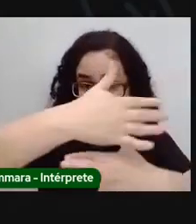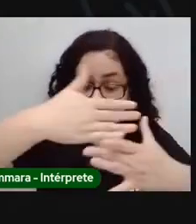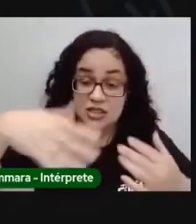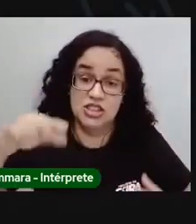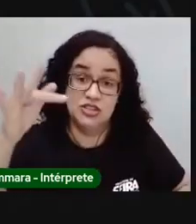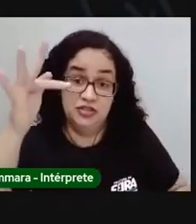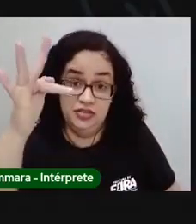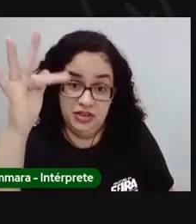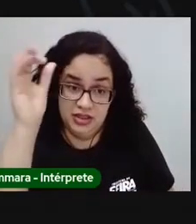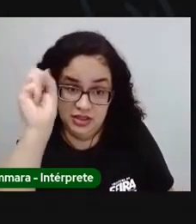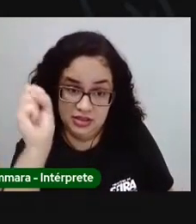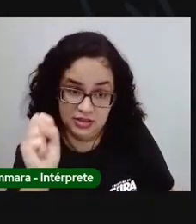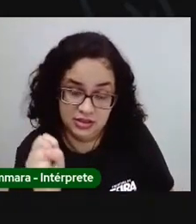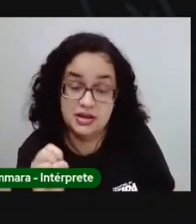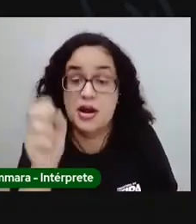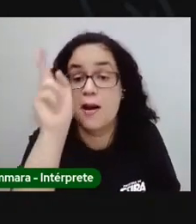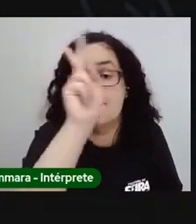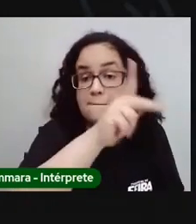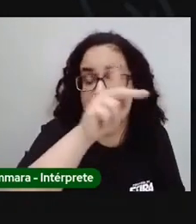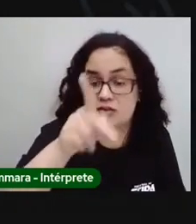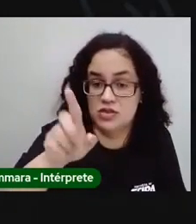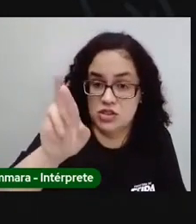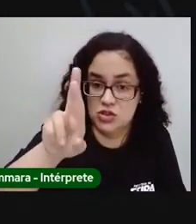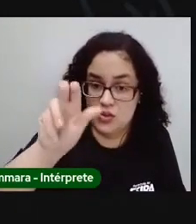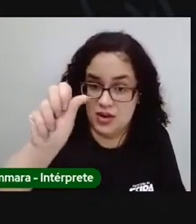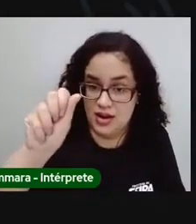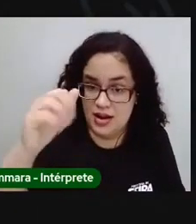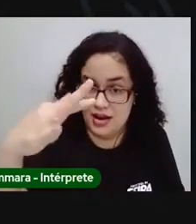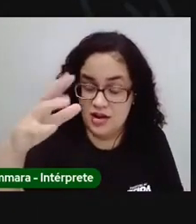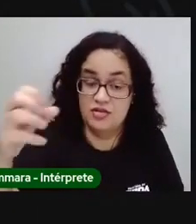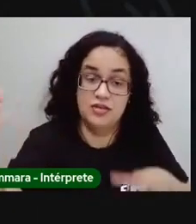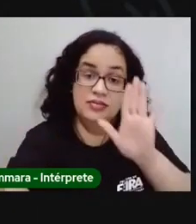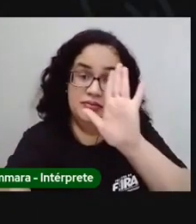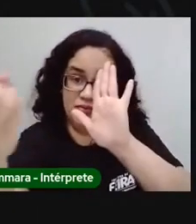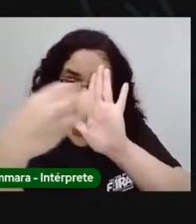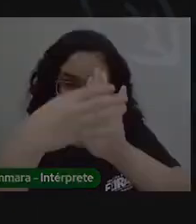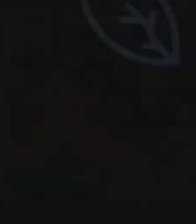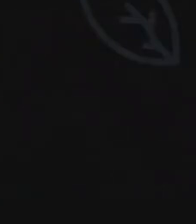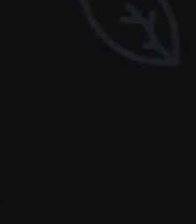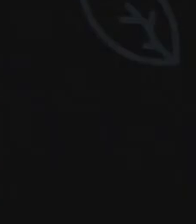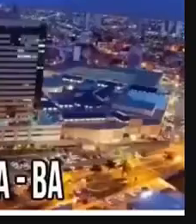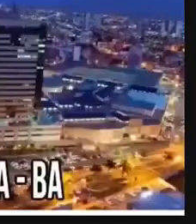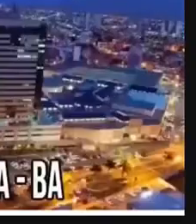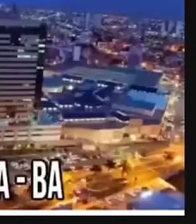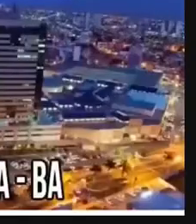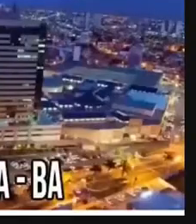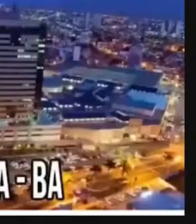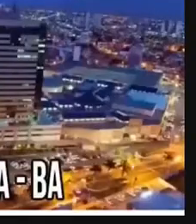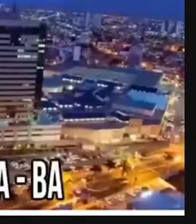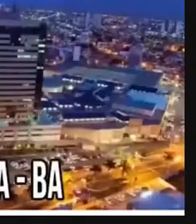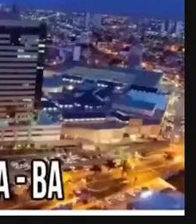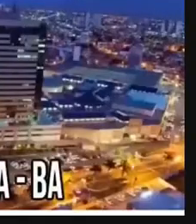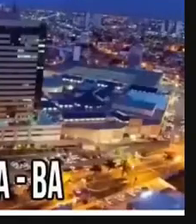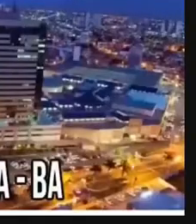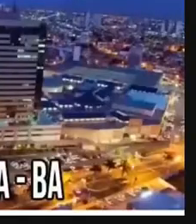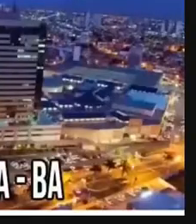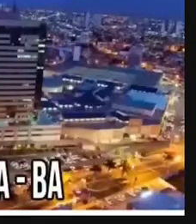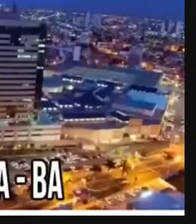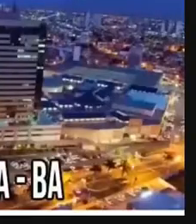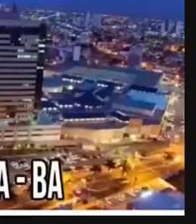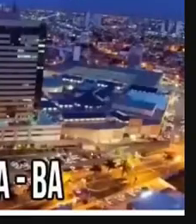Santana. O Pró Rafa vai projetar aqui os slides e a gente vai começar. Olha que foto linda da nossa cidade,